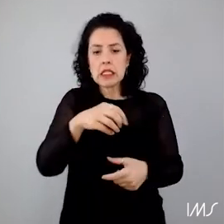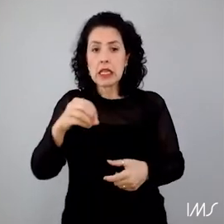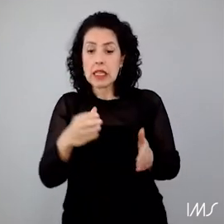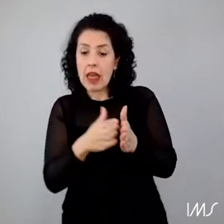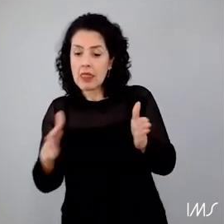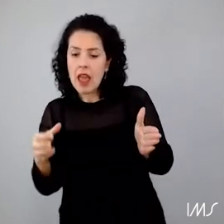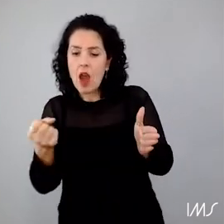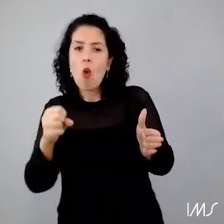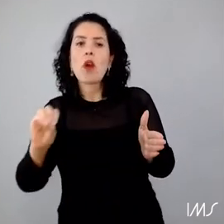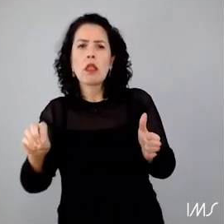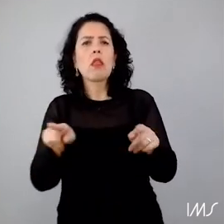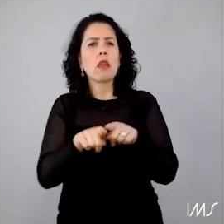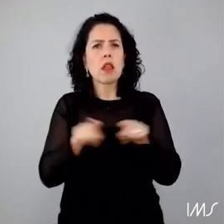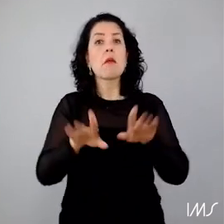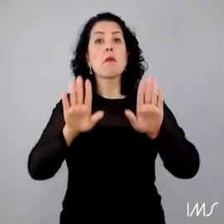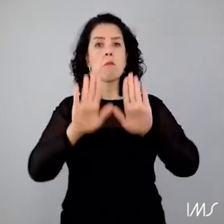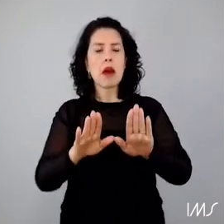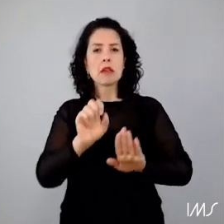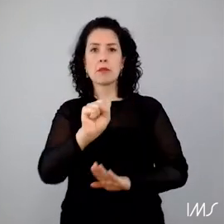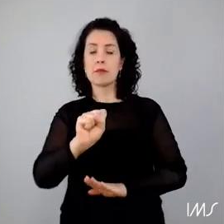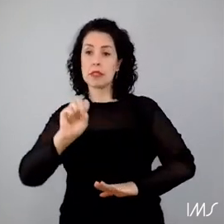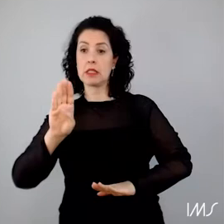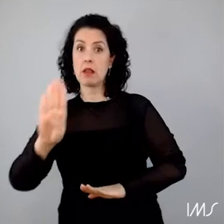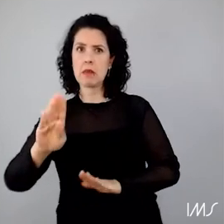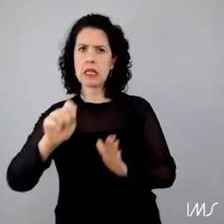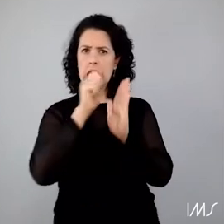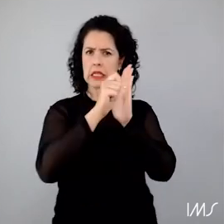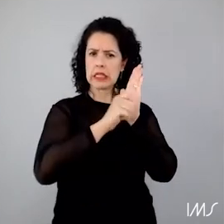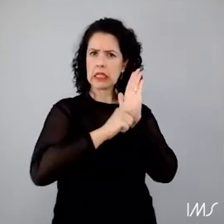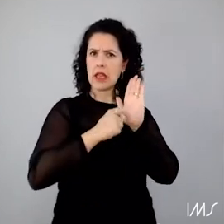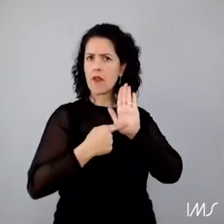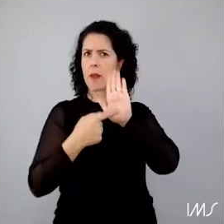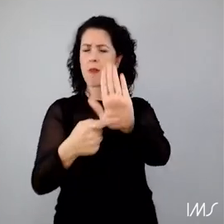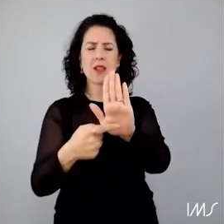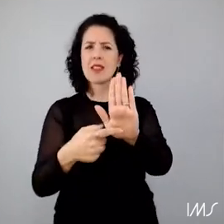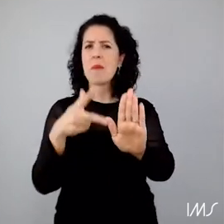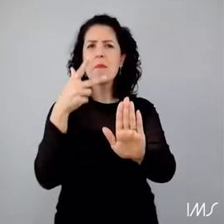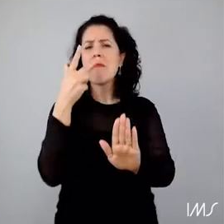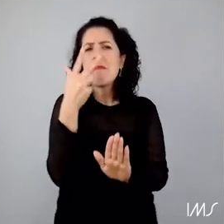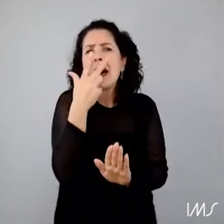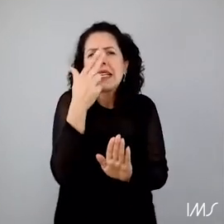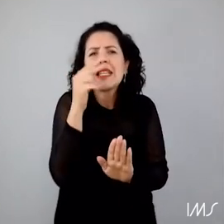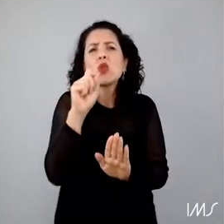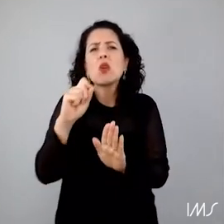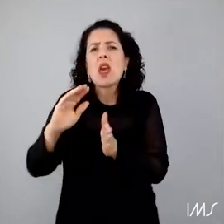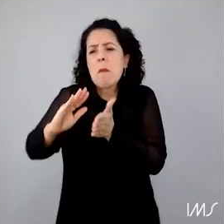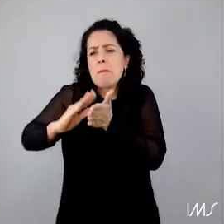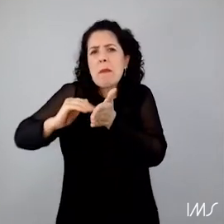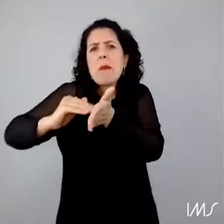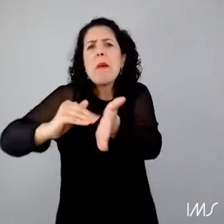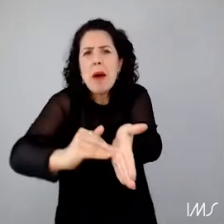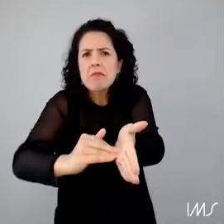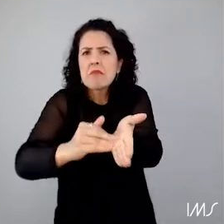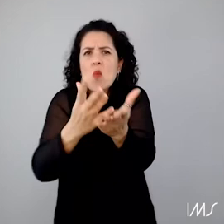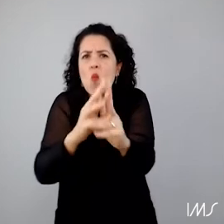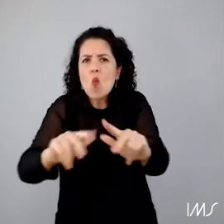e 80, mas que, segundo Stefania, segundo o que Stefania escreve, pareceu esvaziar-se no fim dessa década.